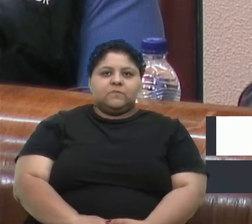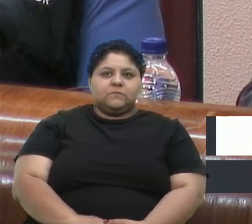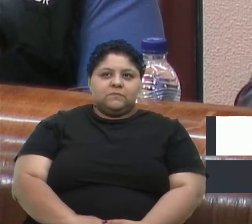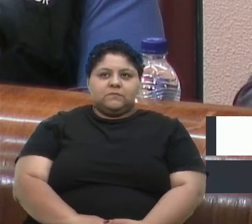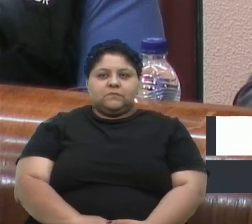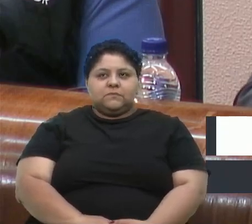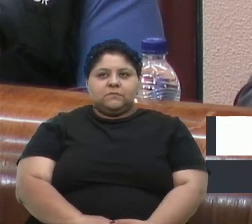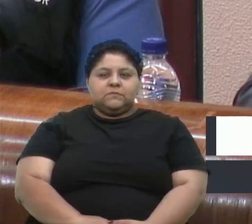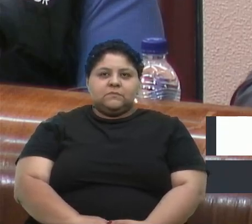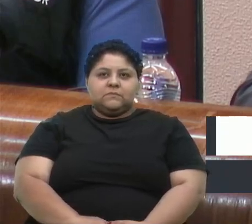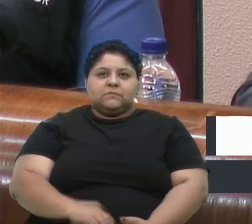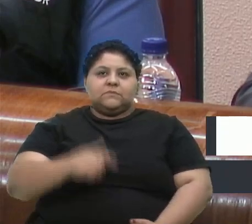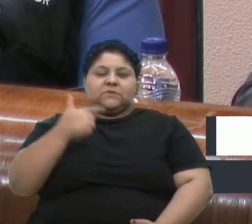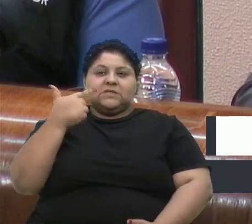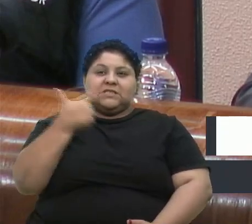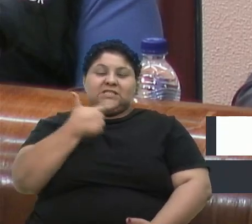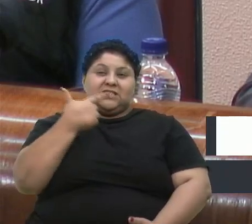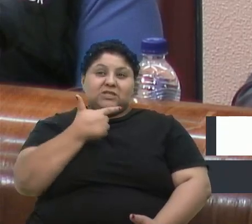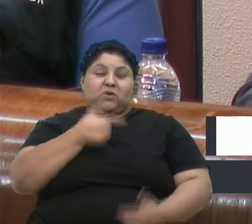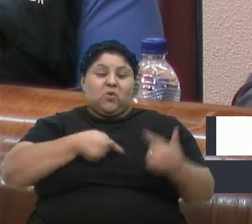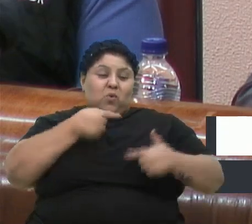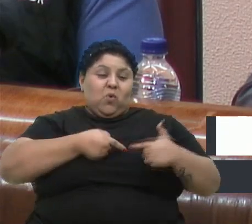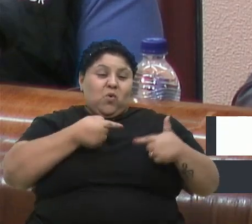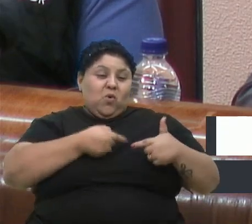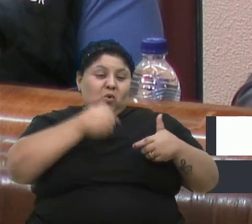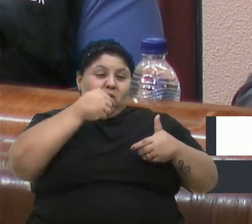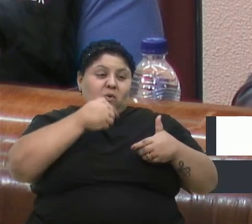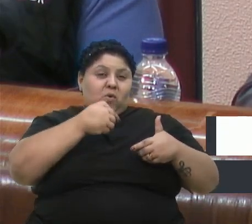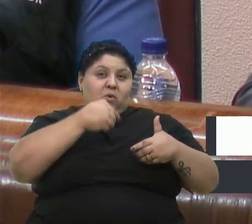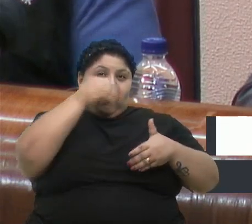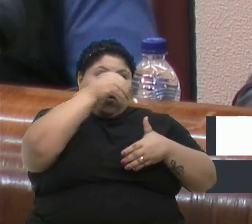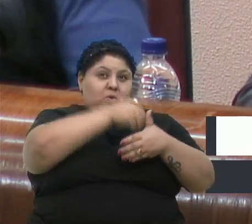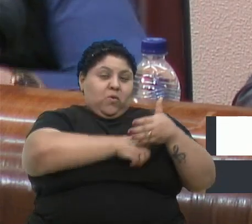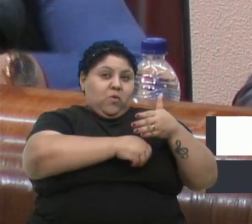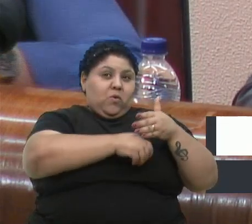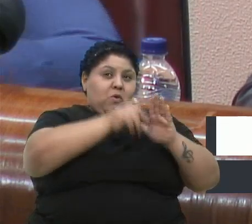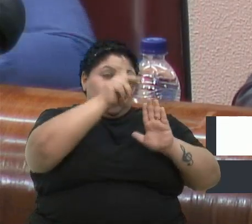Em segunda discussão e votação, projeto de lei complementar número 24.